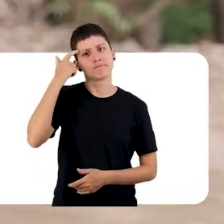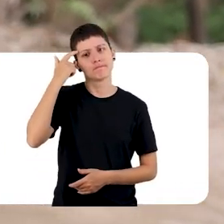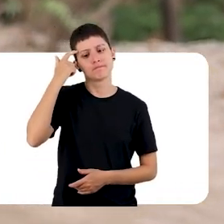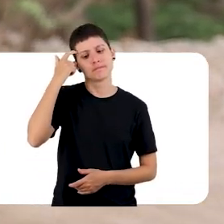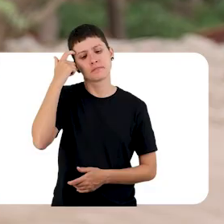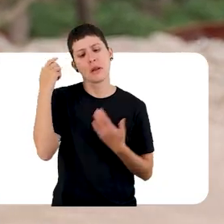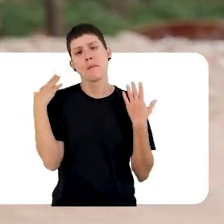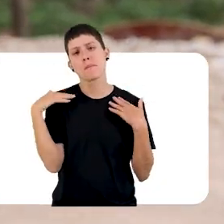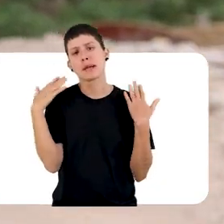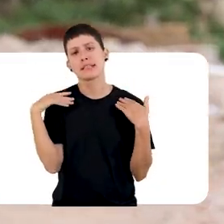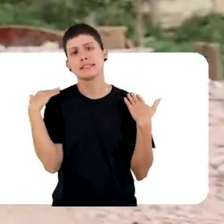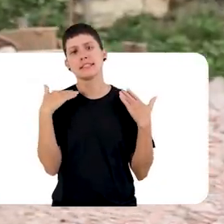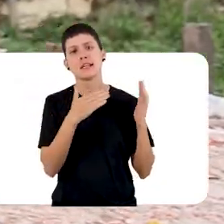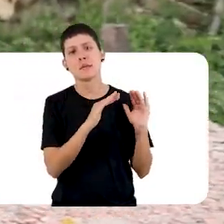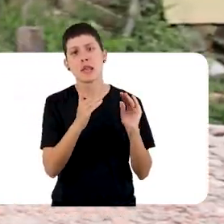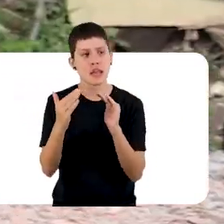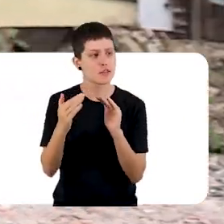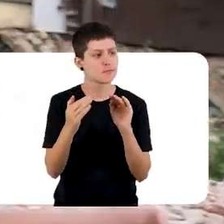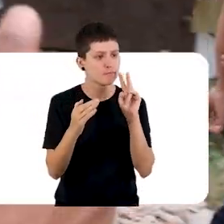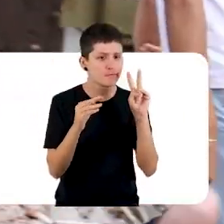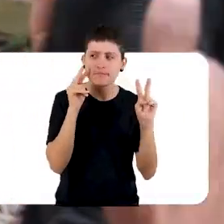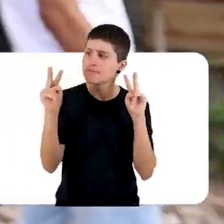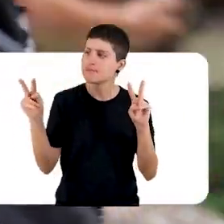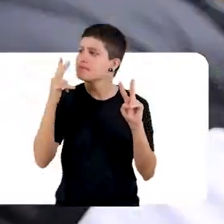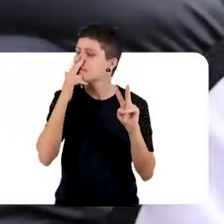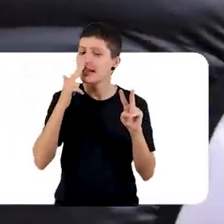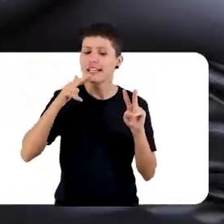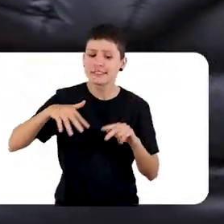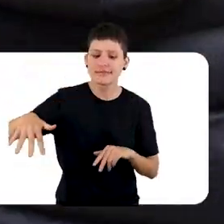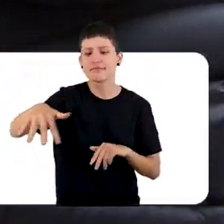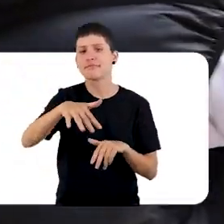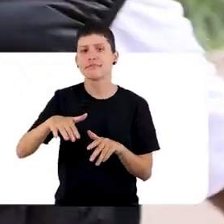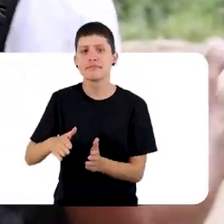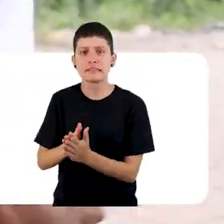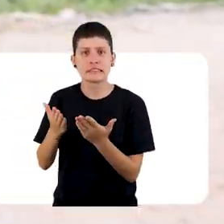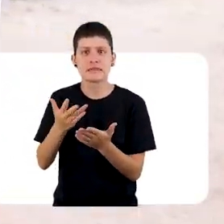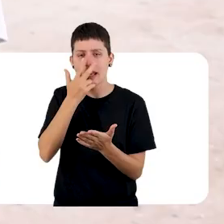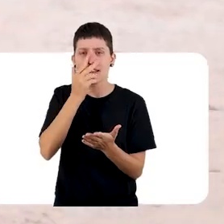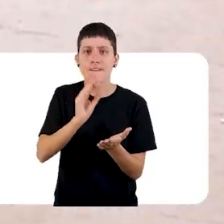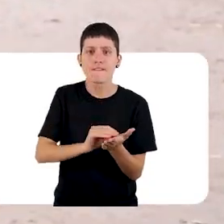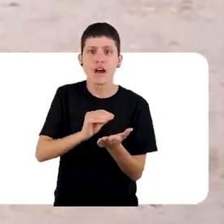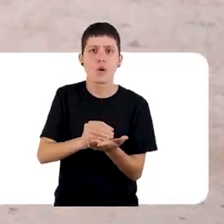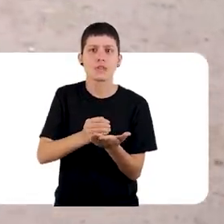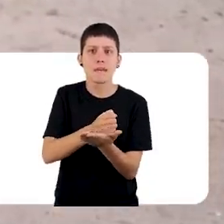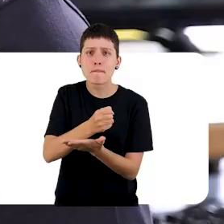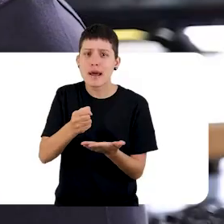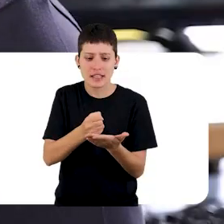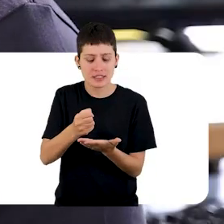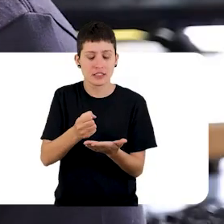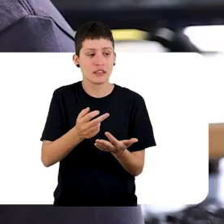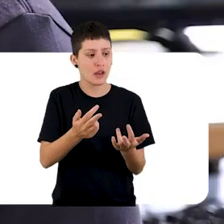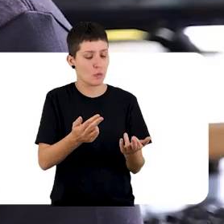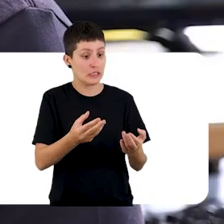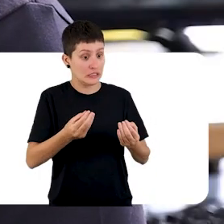pela comunidade, eu vi que realmente há uma carência de coisas básicas, né? Então, para a gente é um